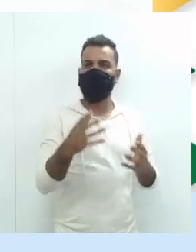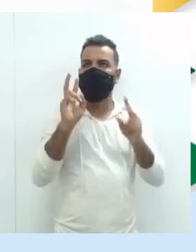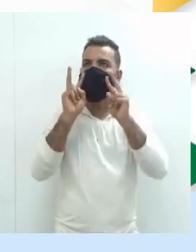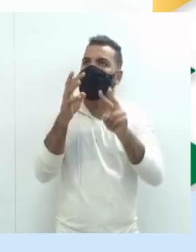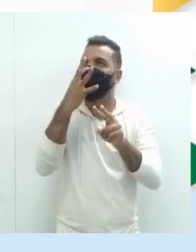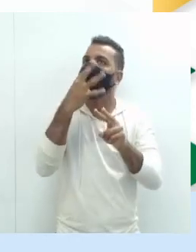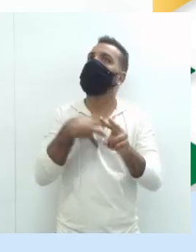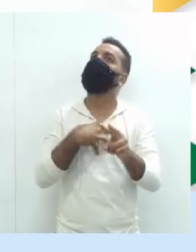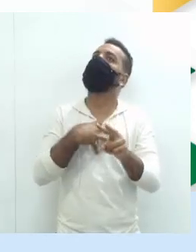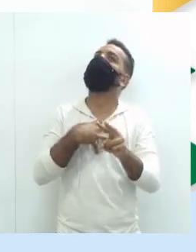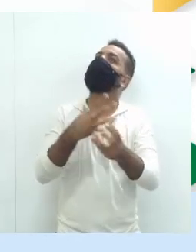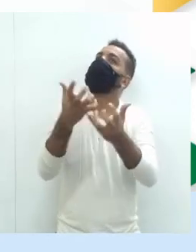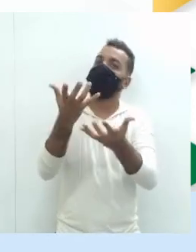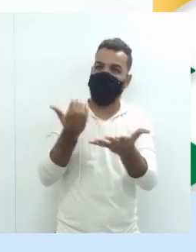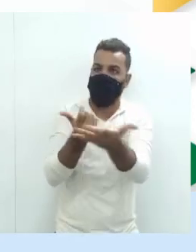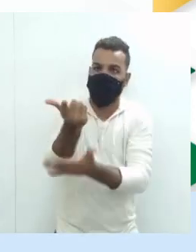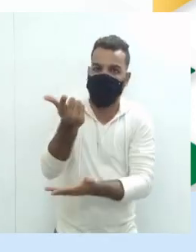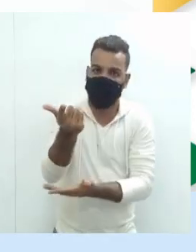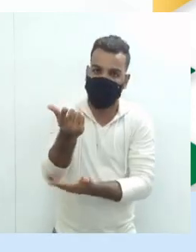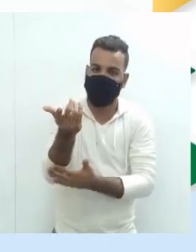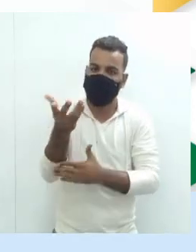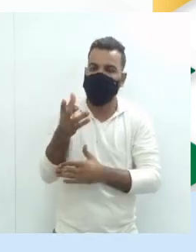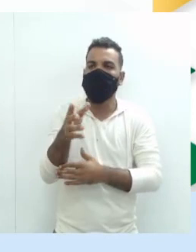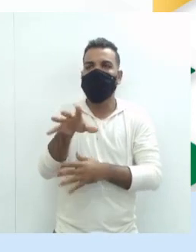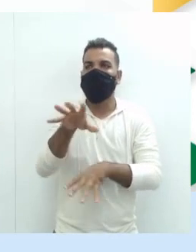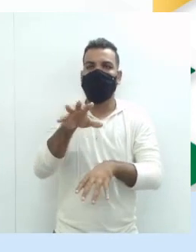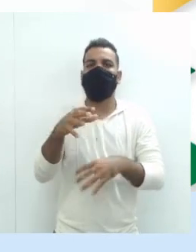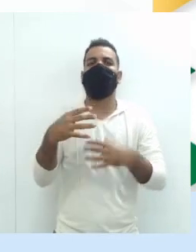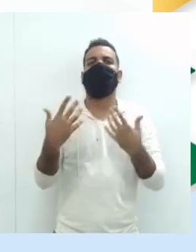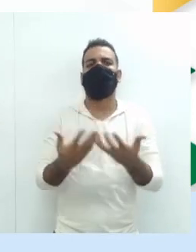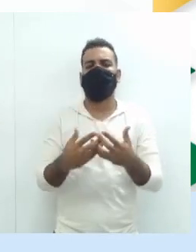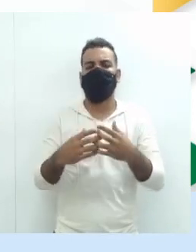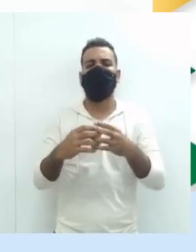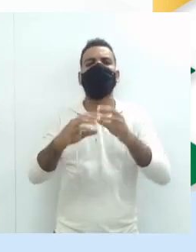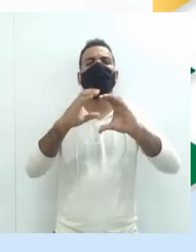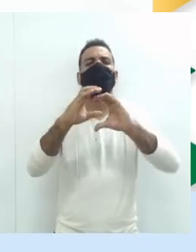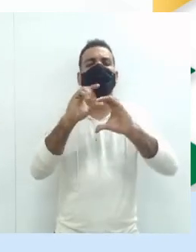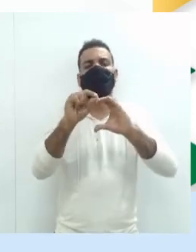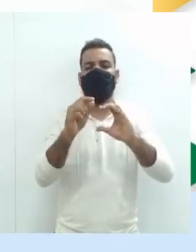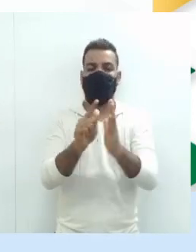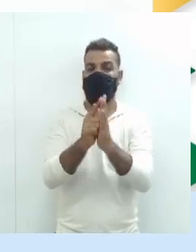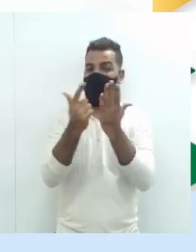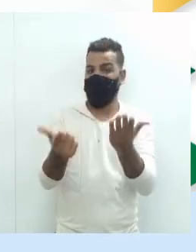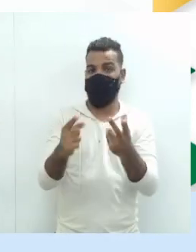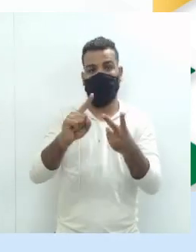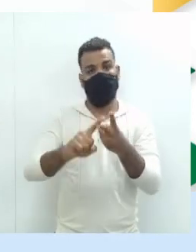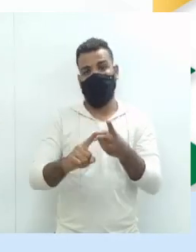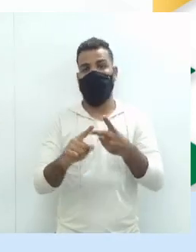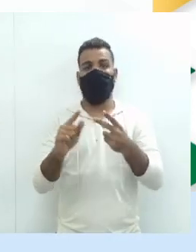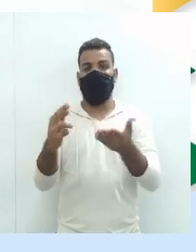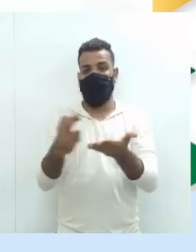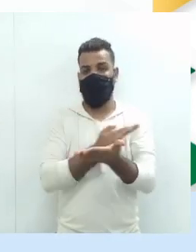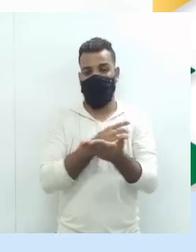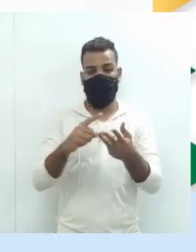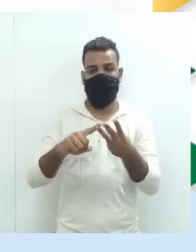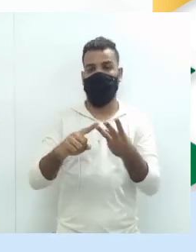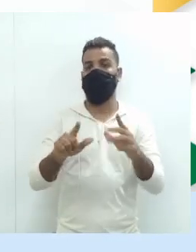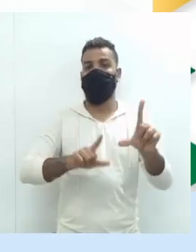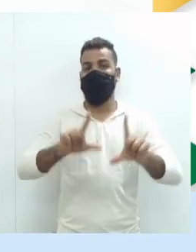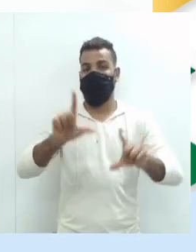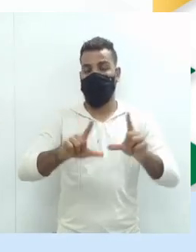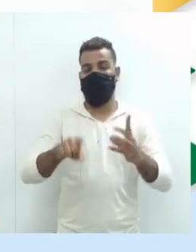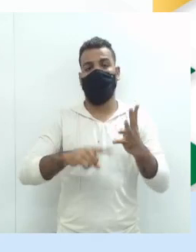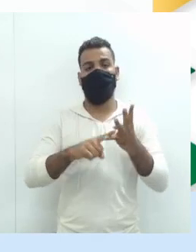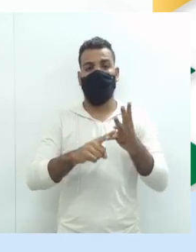são encontrados nos meios de comunicação. Quais são os meios de comunicação? Jornal, revista,